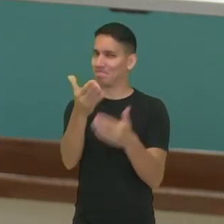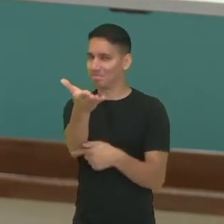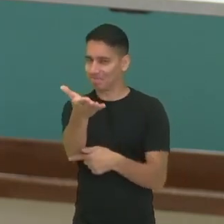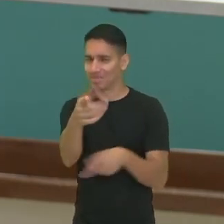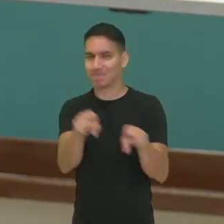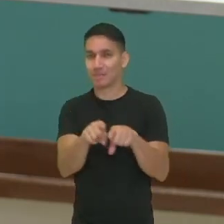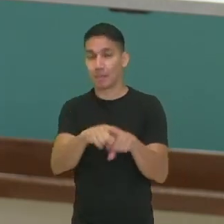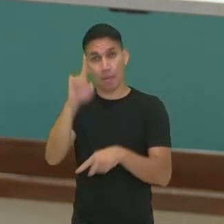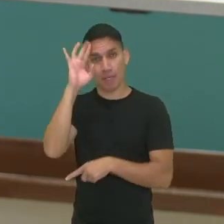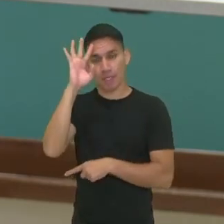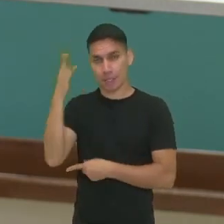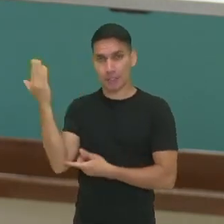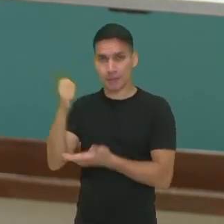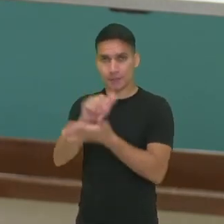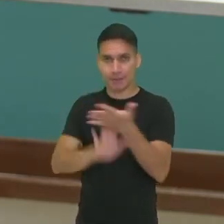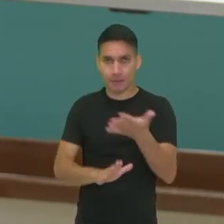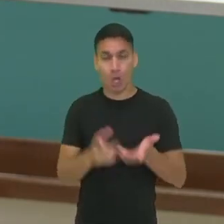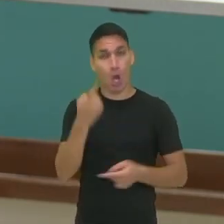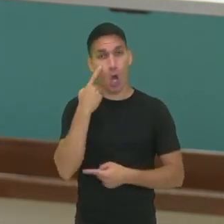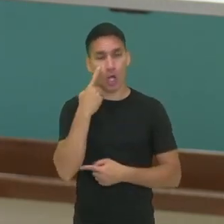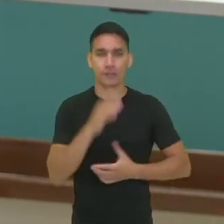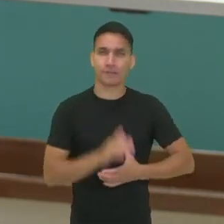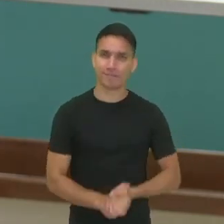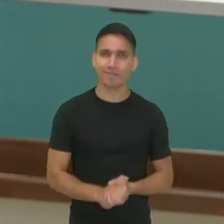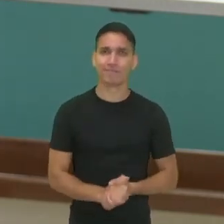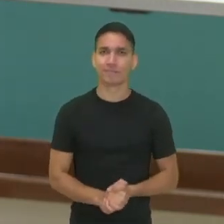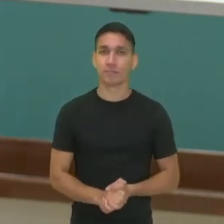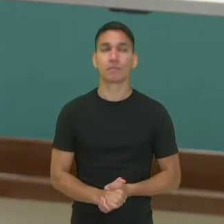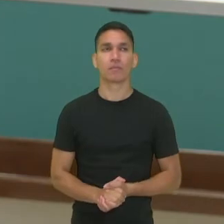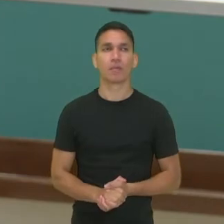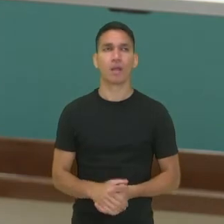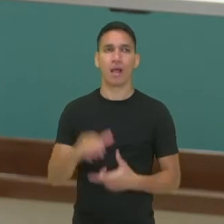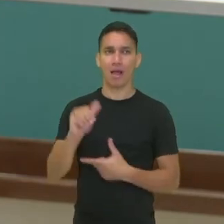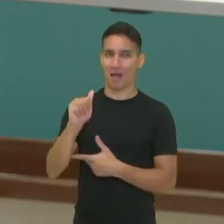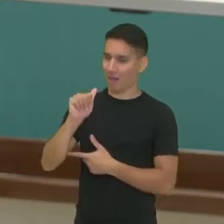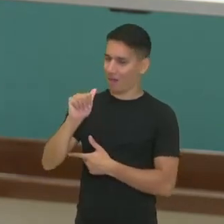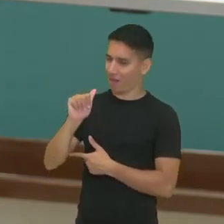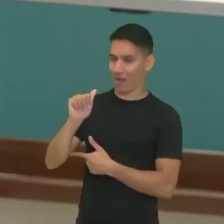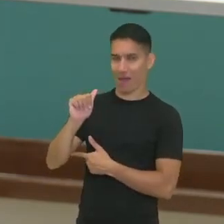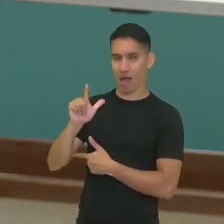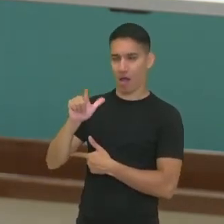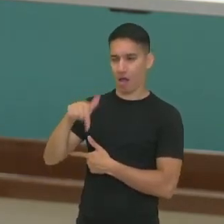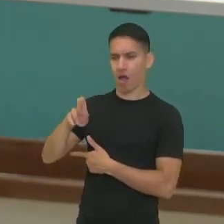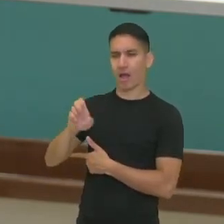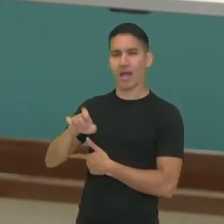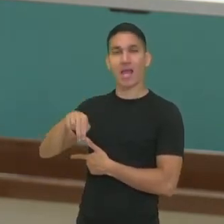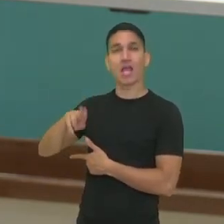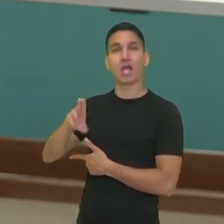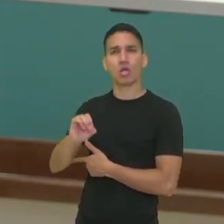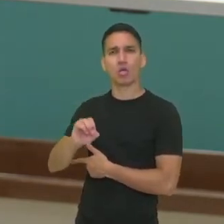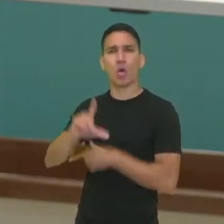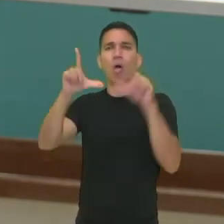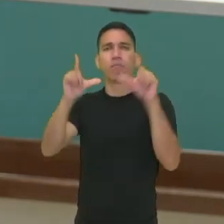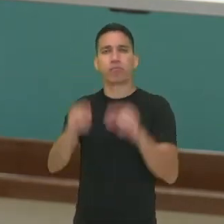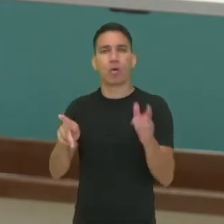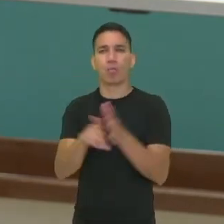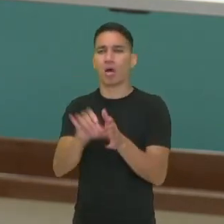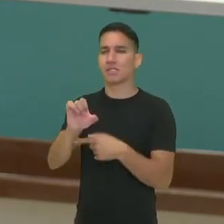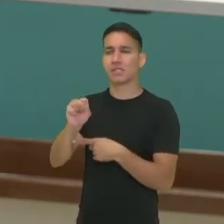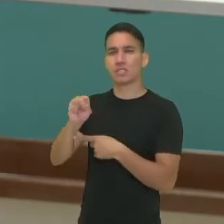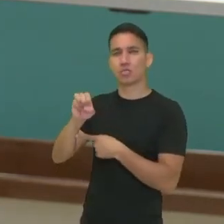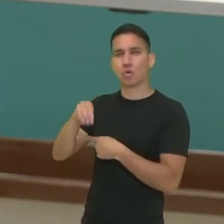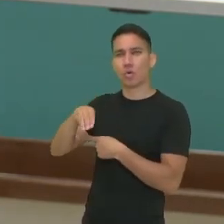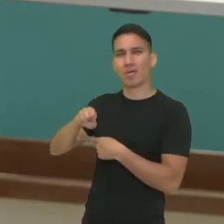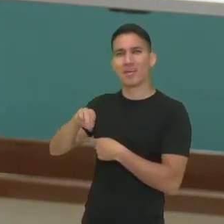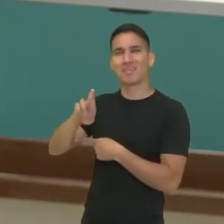nessa lição aqui. Pense, ó. Considere o alqueno de menor massa molecular que apresenta isomeria geométrica e represente